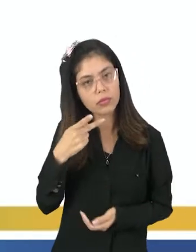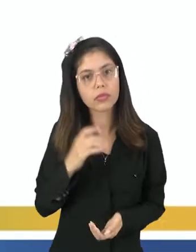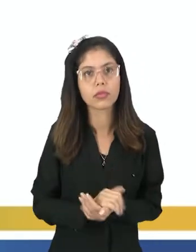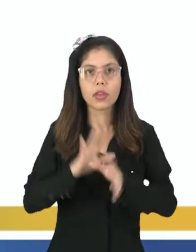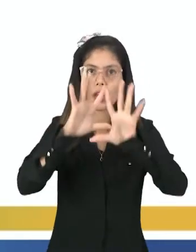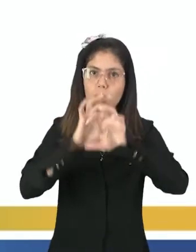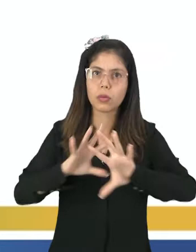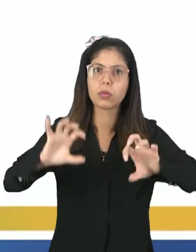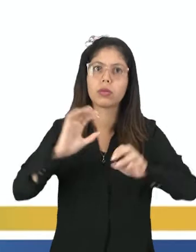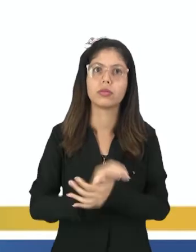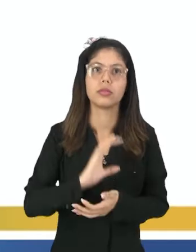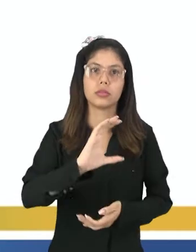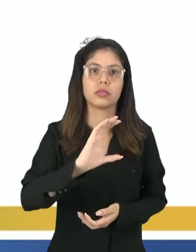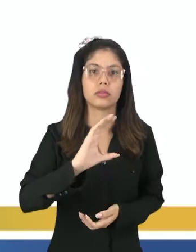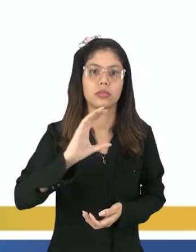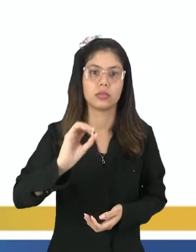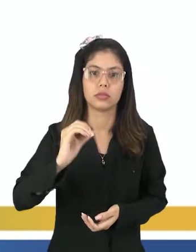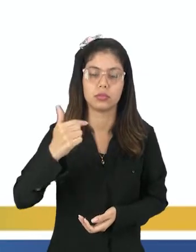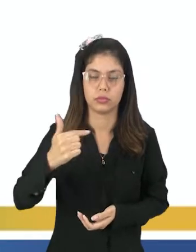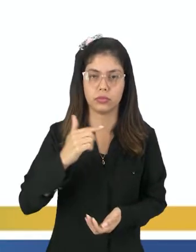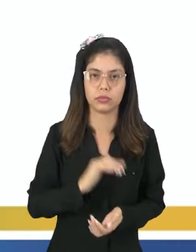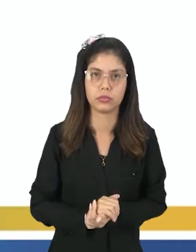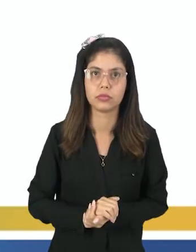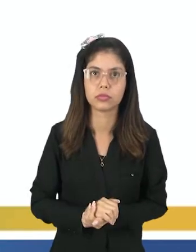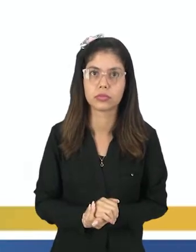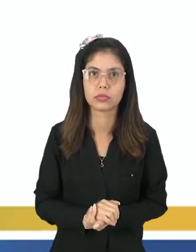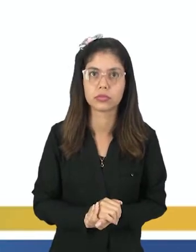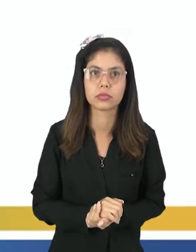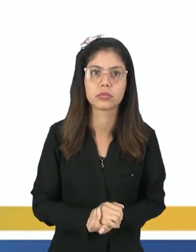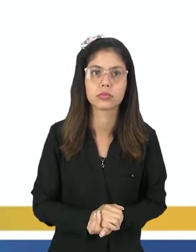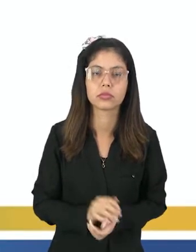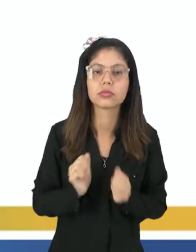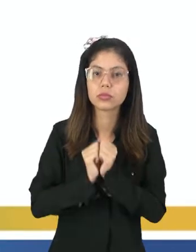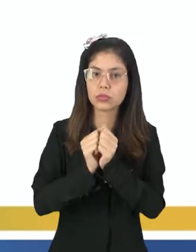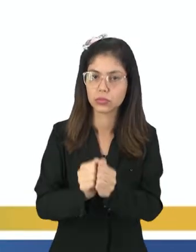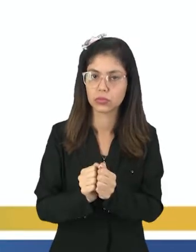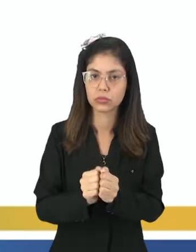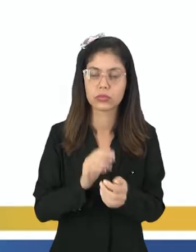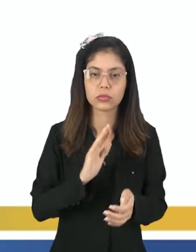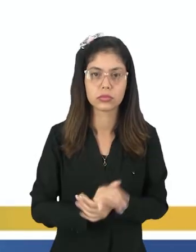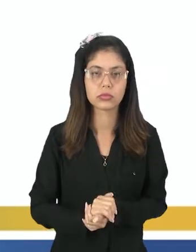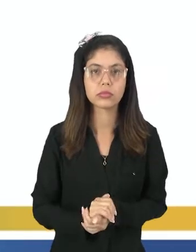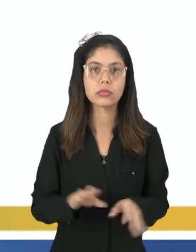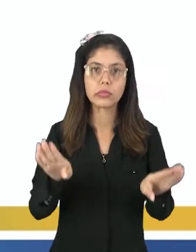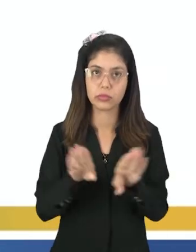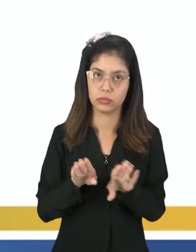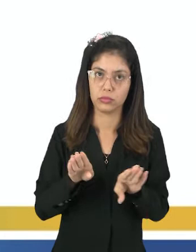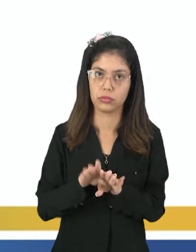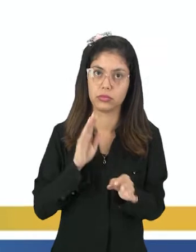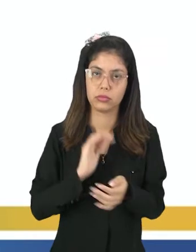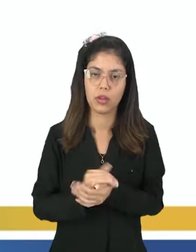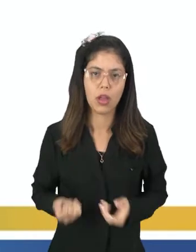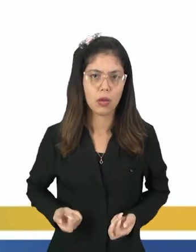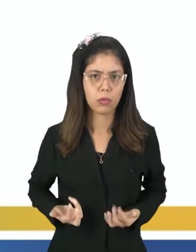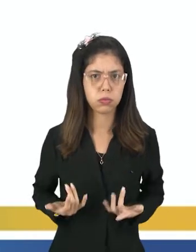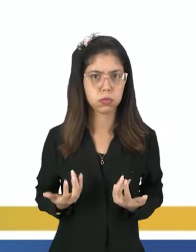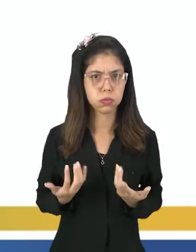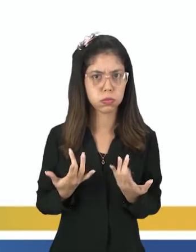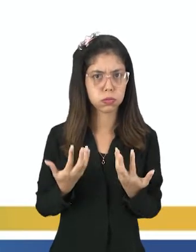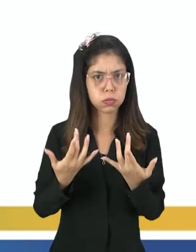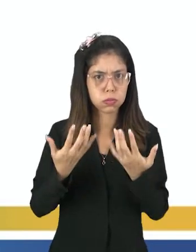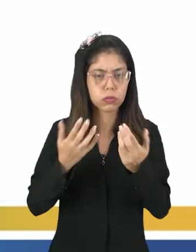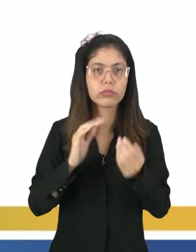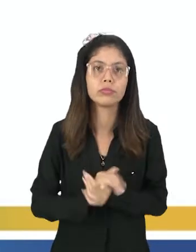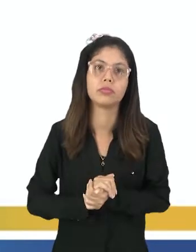carbônico, que é o CO2, que vai ser aí carbono e oxigênio junto, ele é o gás formado pela queima de